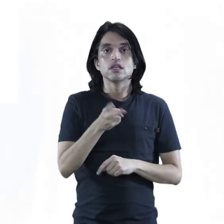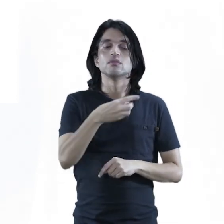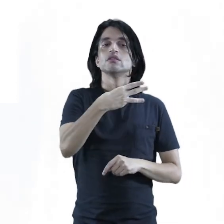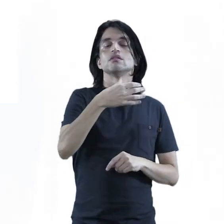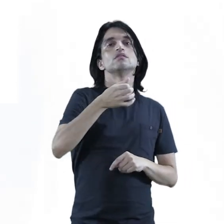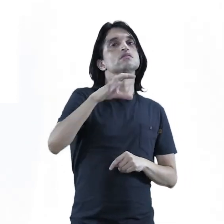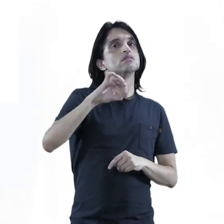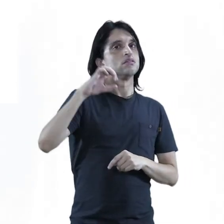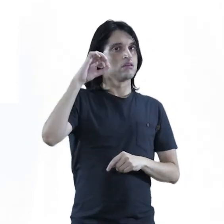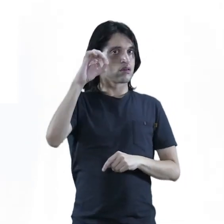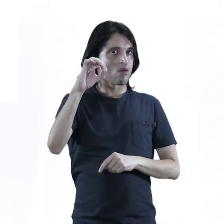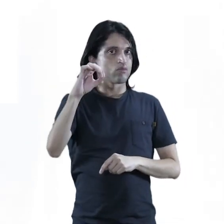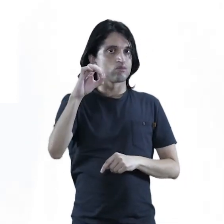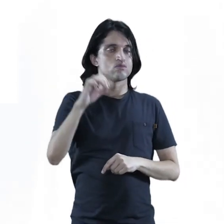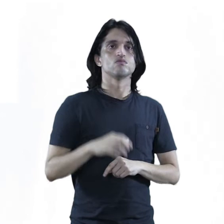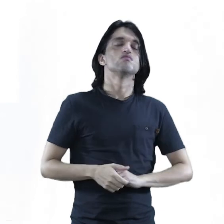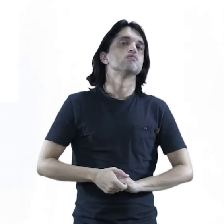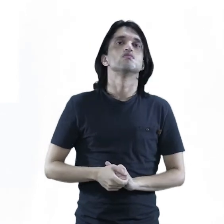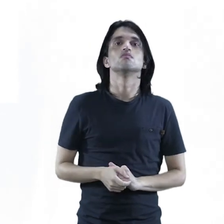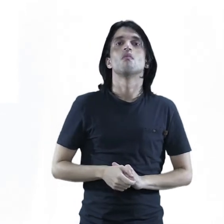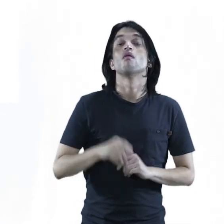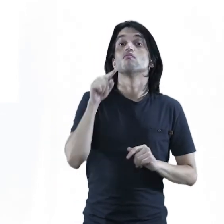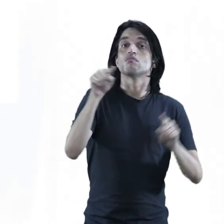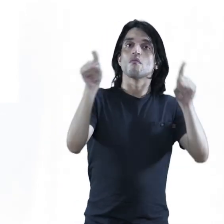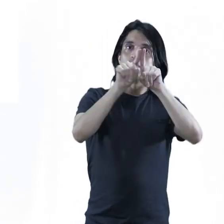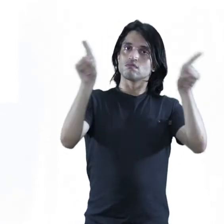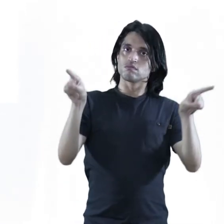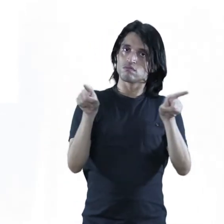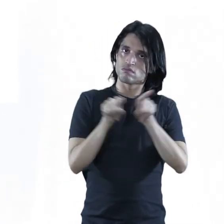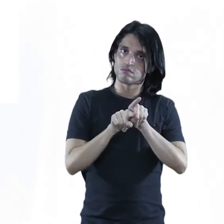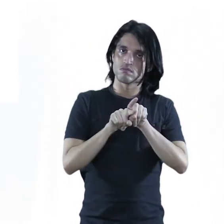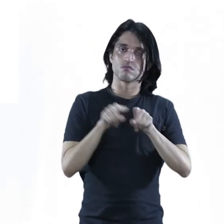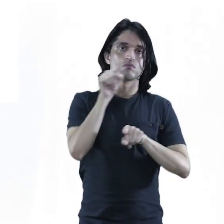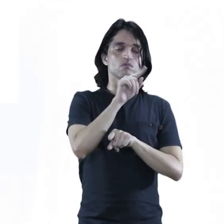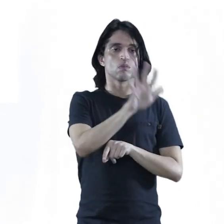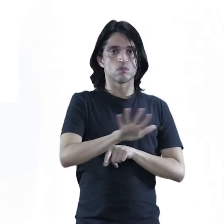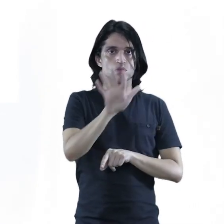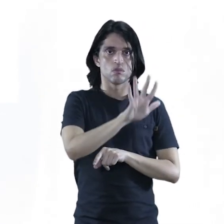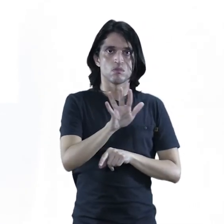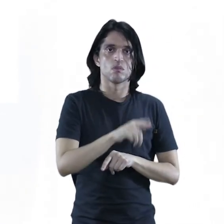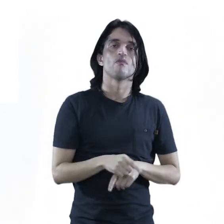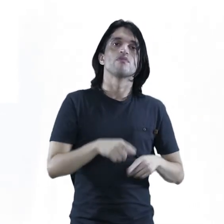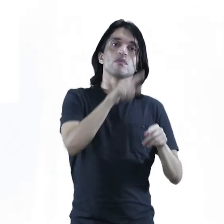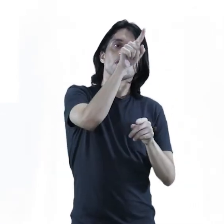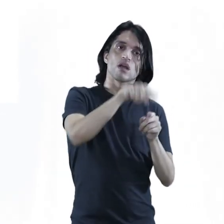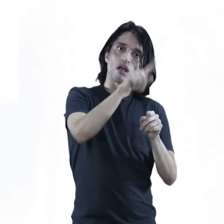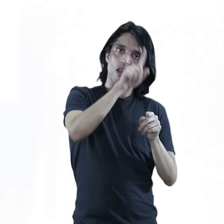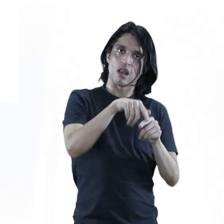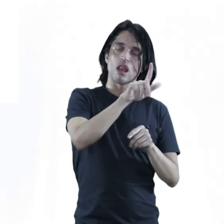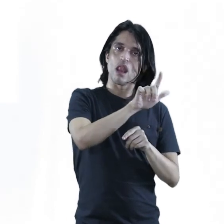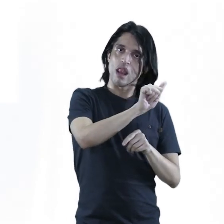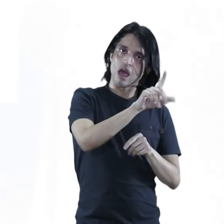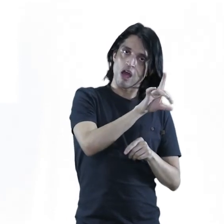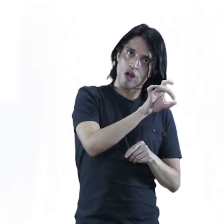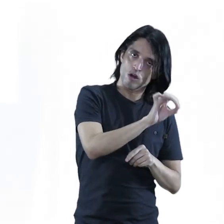Elementos de um quadrilátero. Essa figura geométrica plana, com 2 dimensões, é formada por lado, segmentos de reta, vértice, ponto